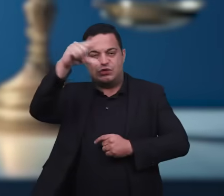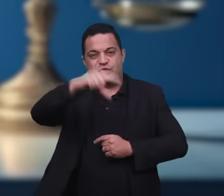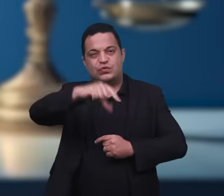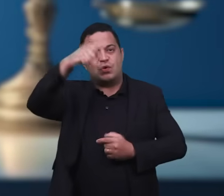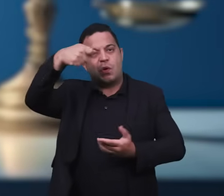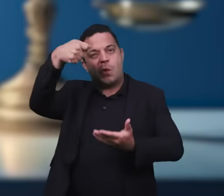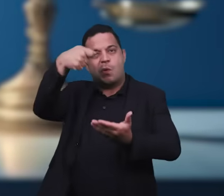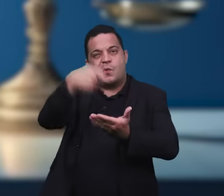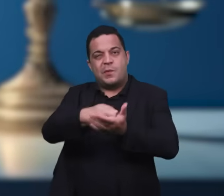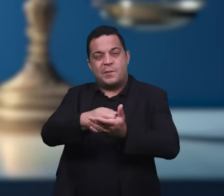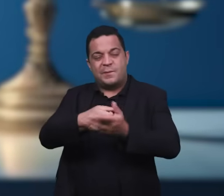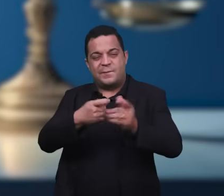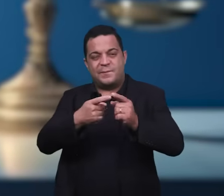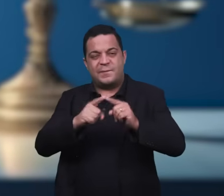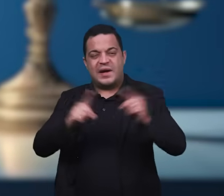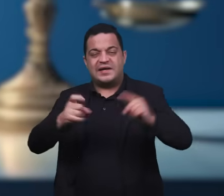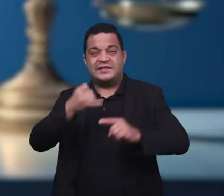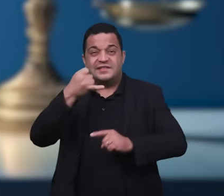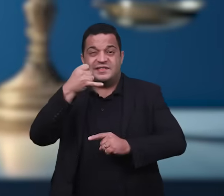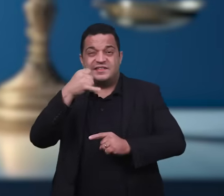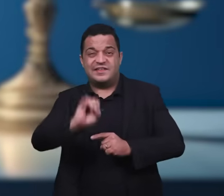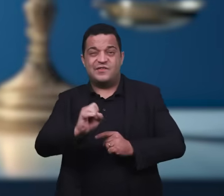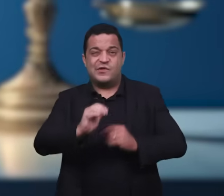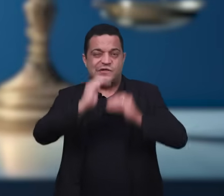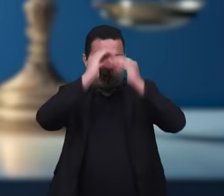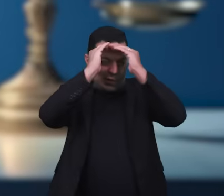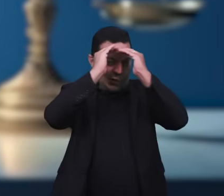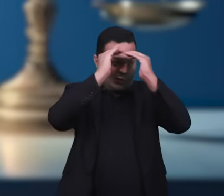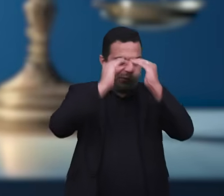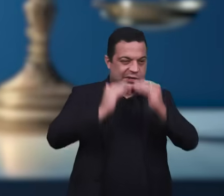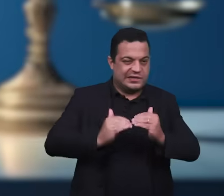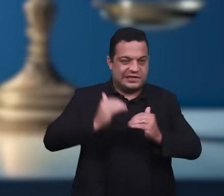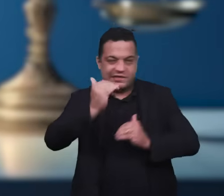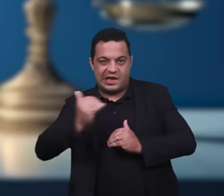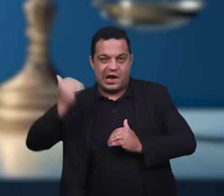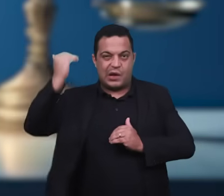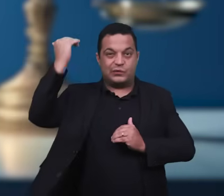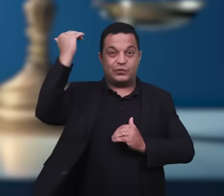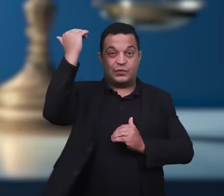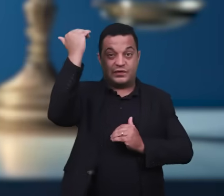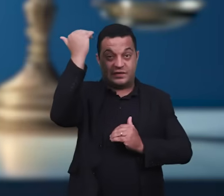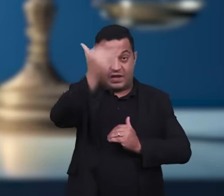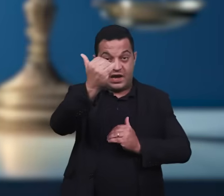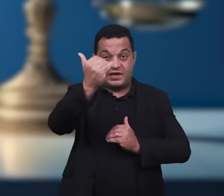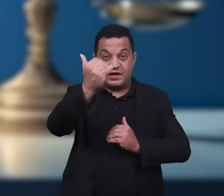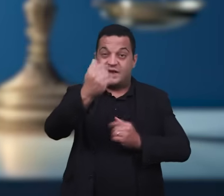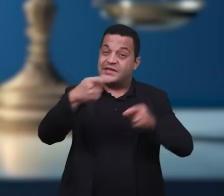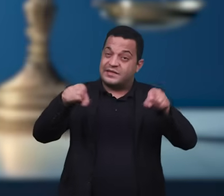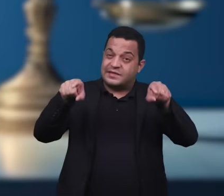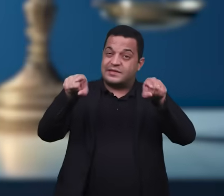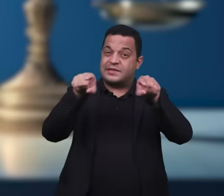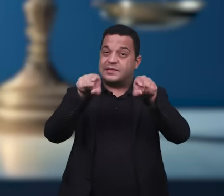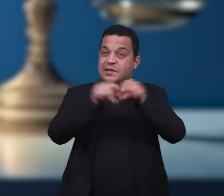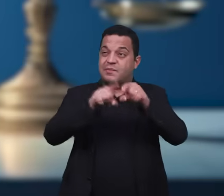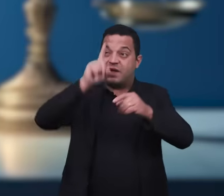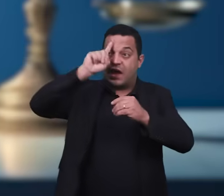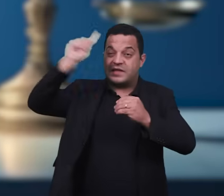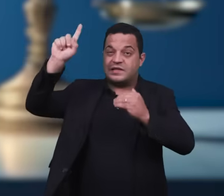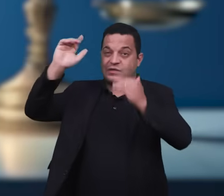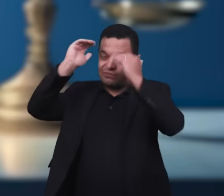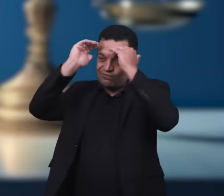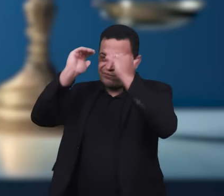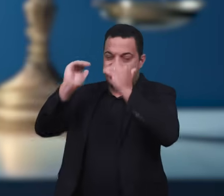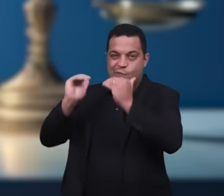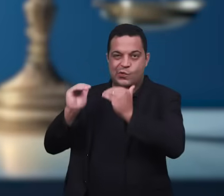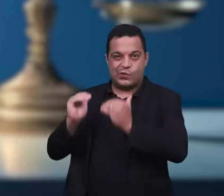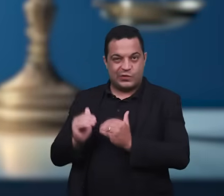Por isso, quem resiste à autoridade, resiste à ordenação de Deus, e os que